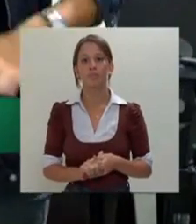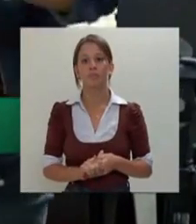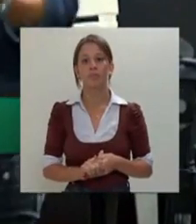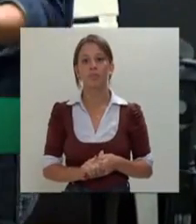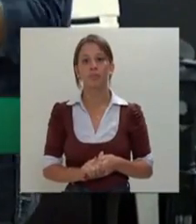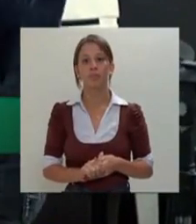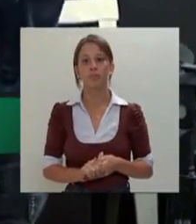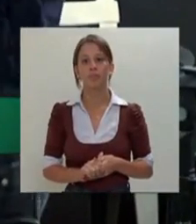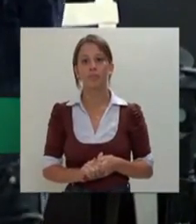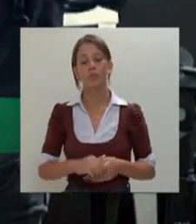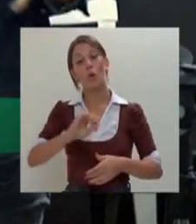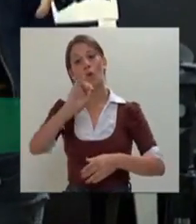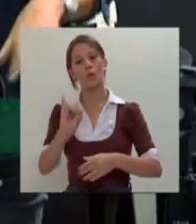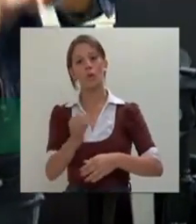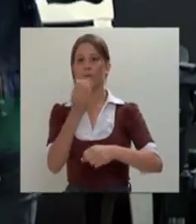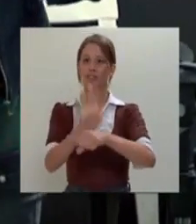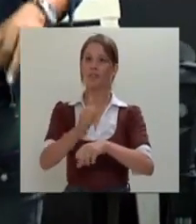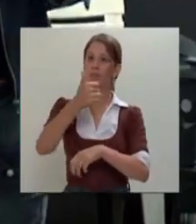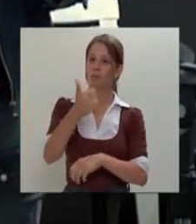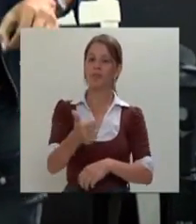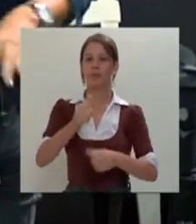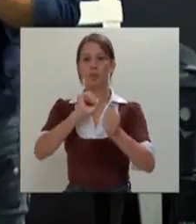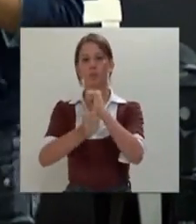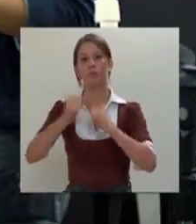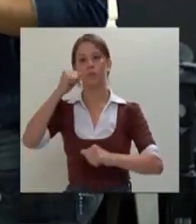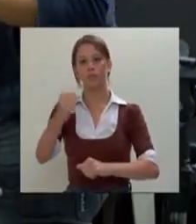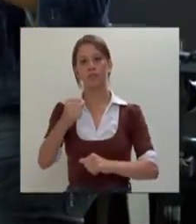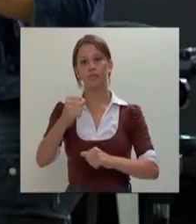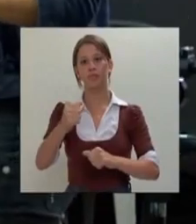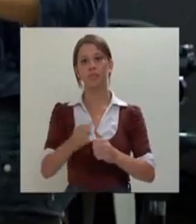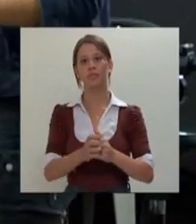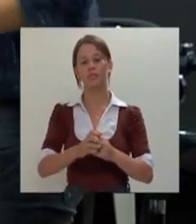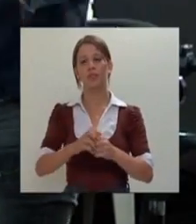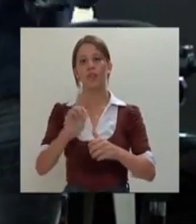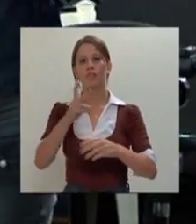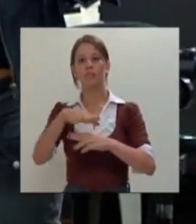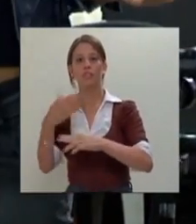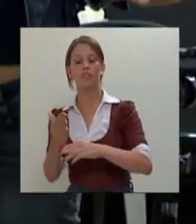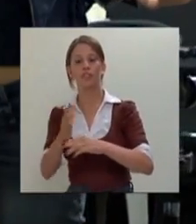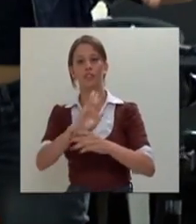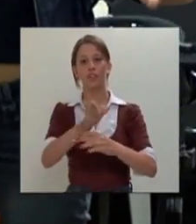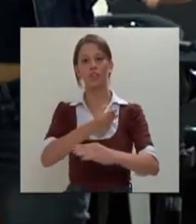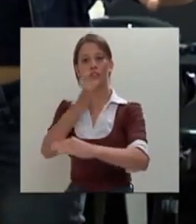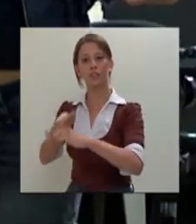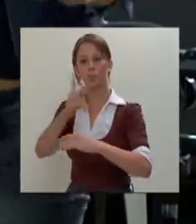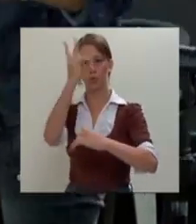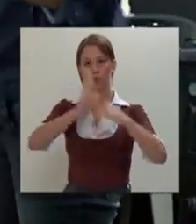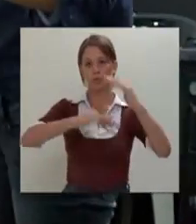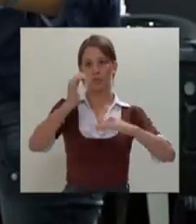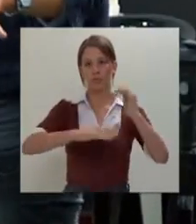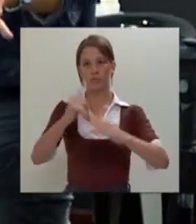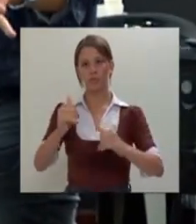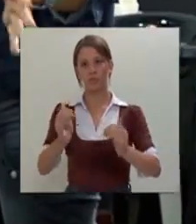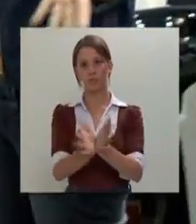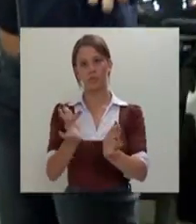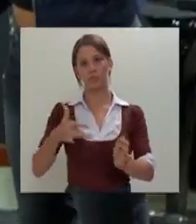esportivo. Então, a banda Cachorro Urubu só toca aqui se aceitar um desafio esportivo. Vão aceitar? Sim. Vamos aceitar porque